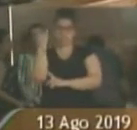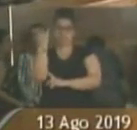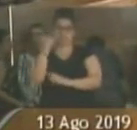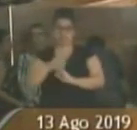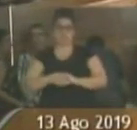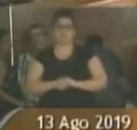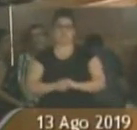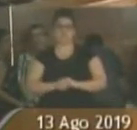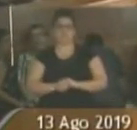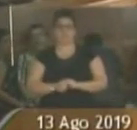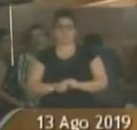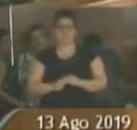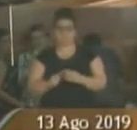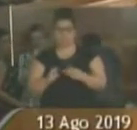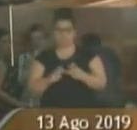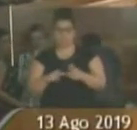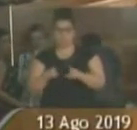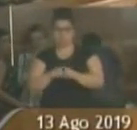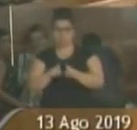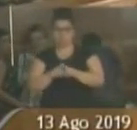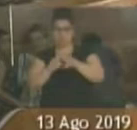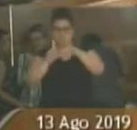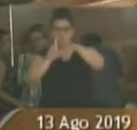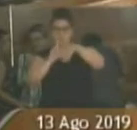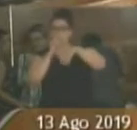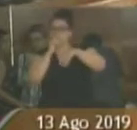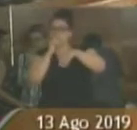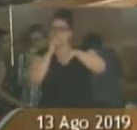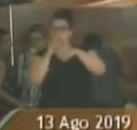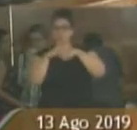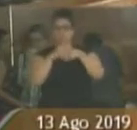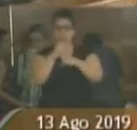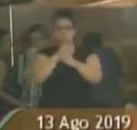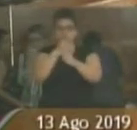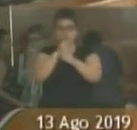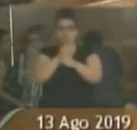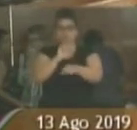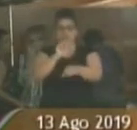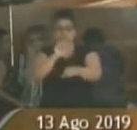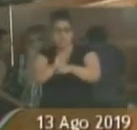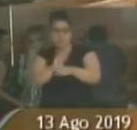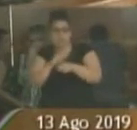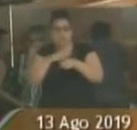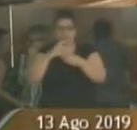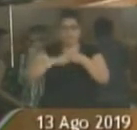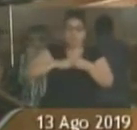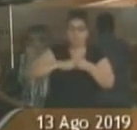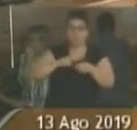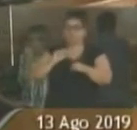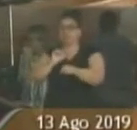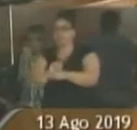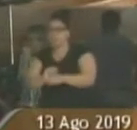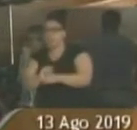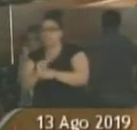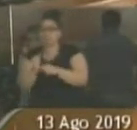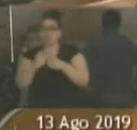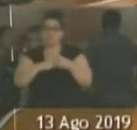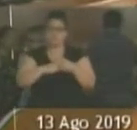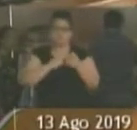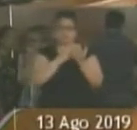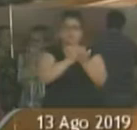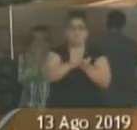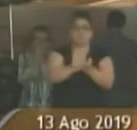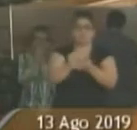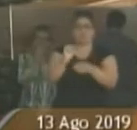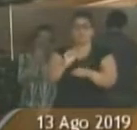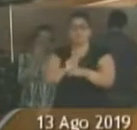Outro ponto importante, usina nuclear, em suas obras, suas paradas, que nós possamos falar assim, olha, a gente quer um emprego